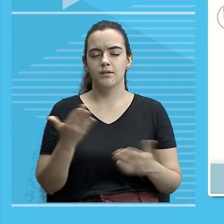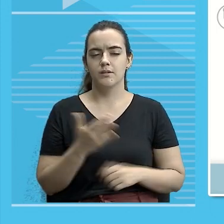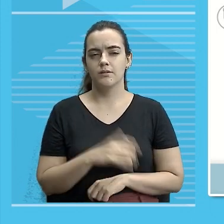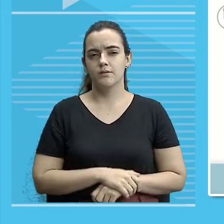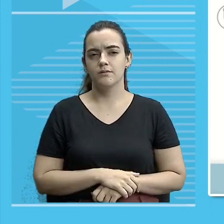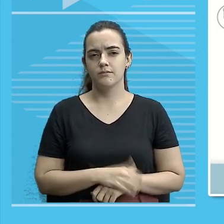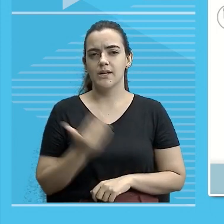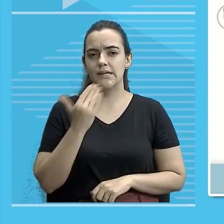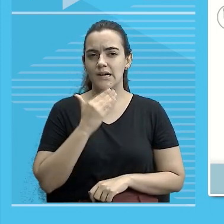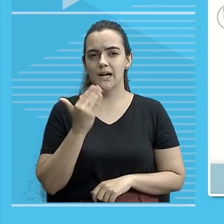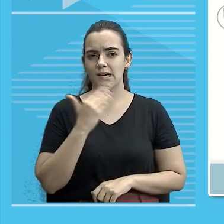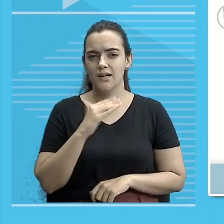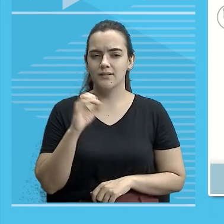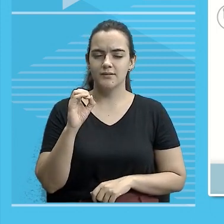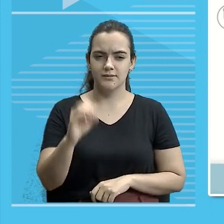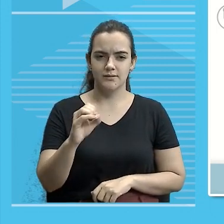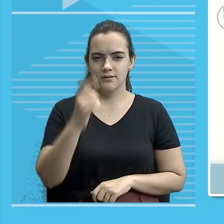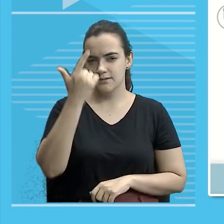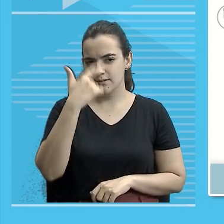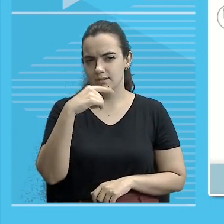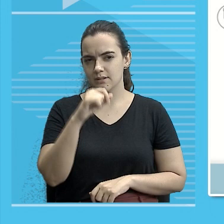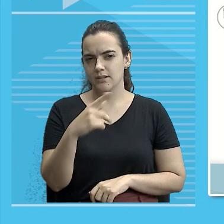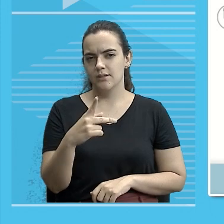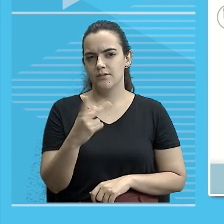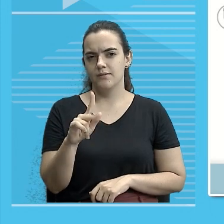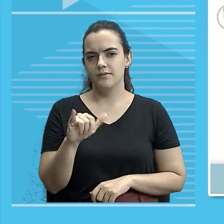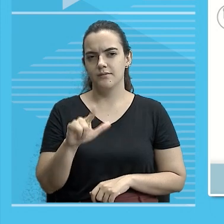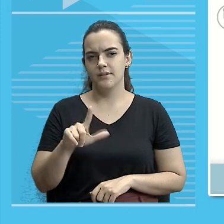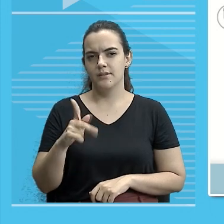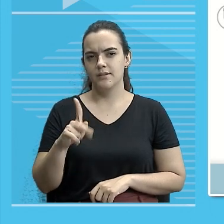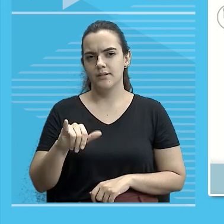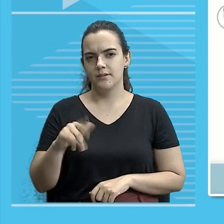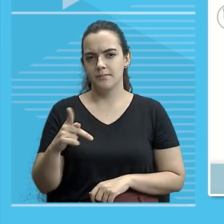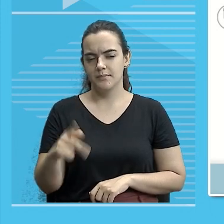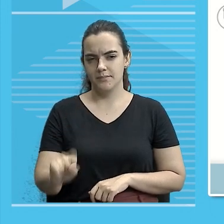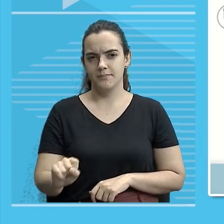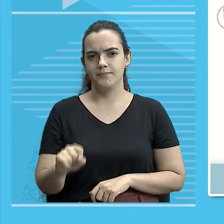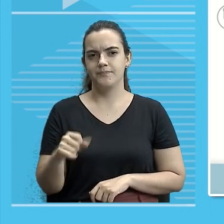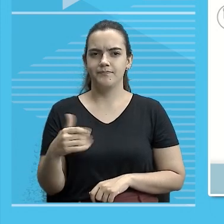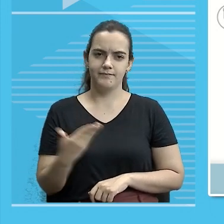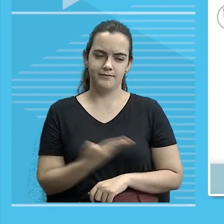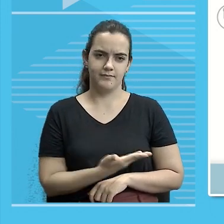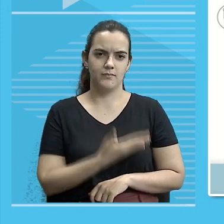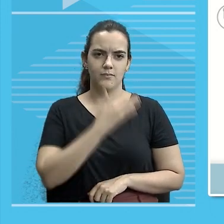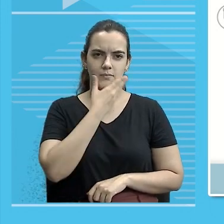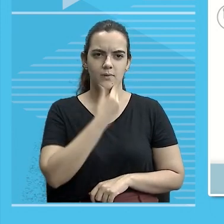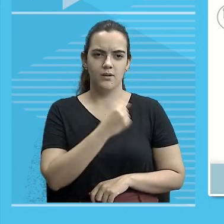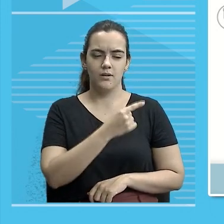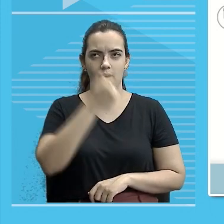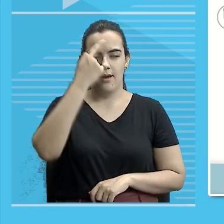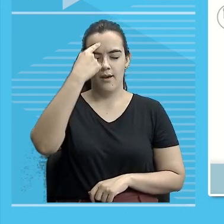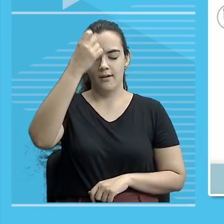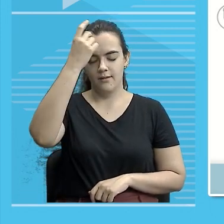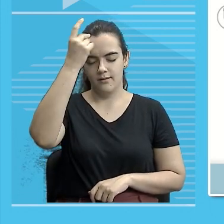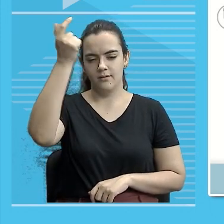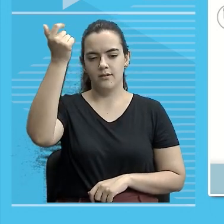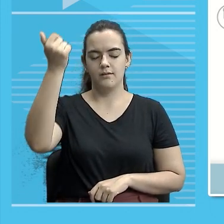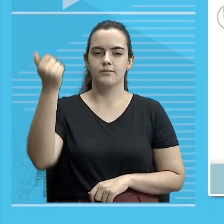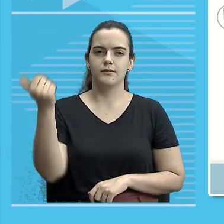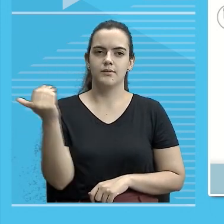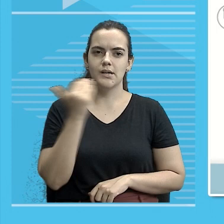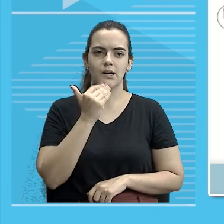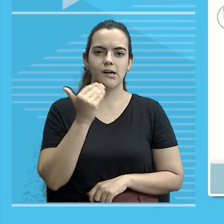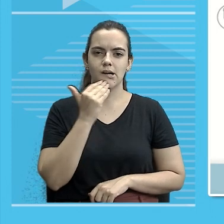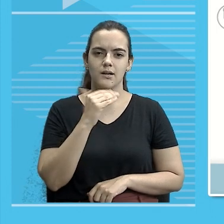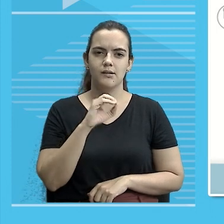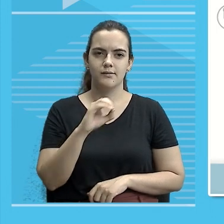zero defeito foi o Felipe lembre dele zero defeito foi ele que lançou e o cara que foi considerado